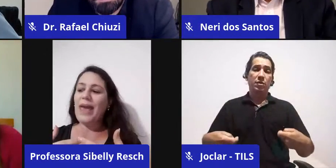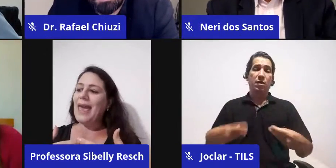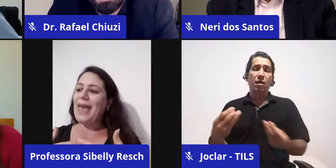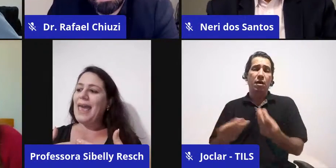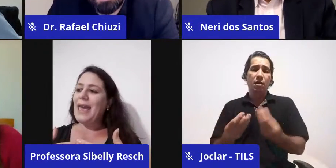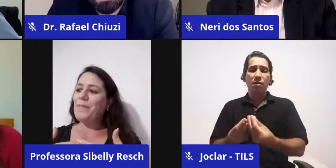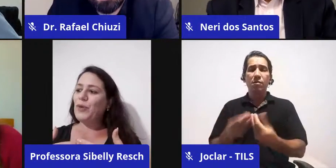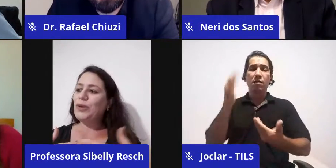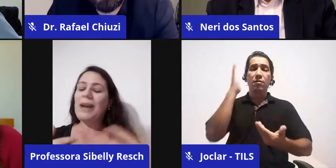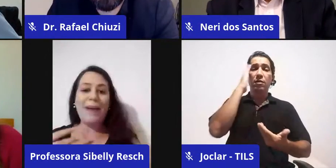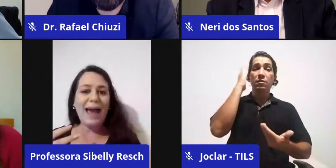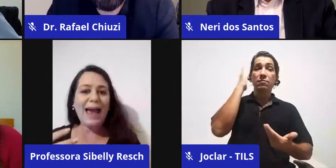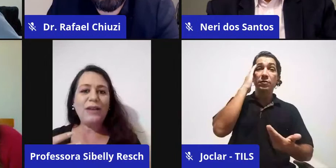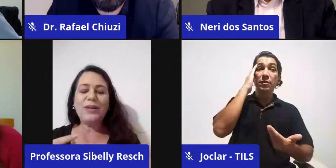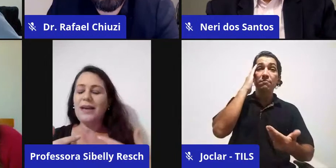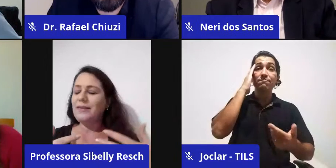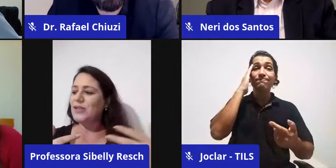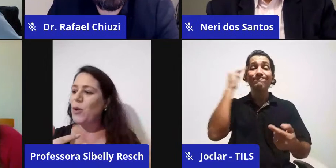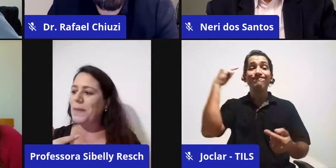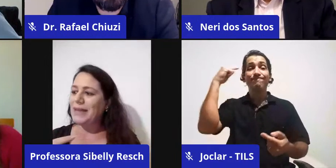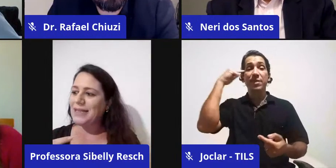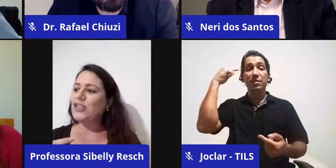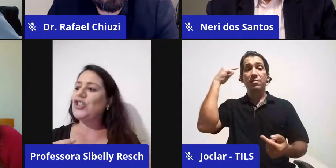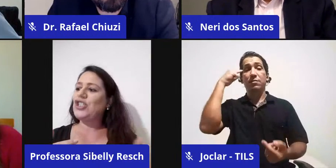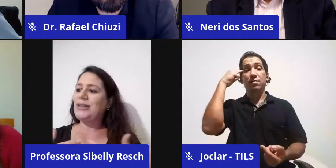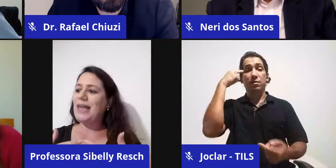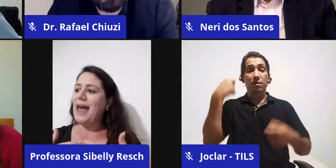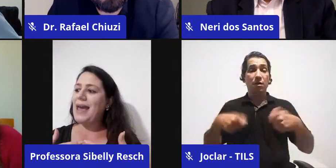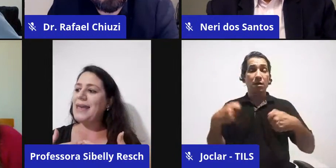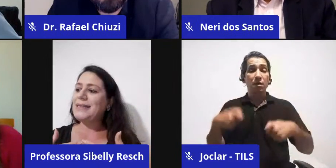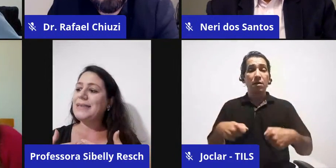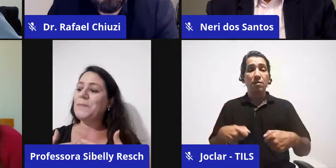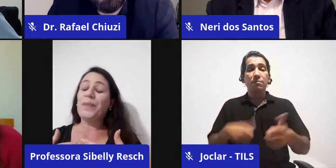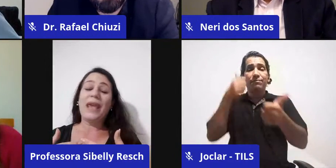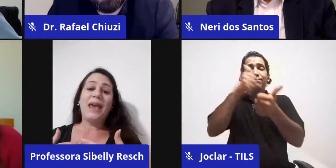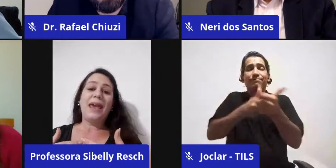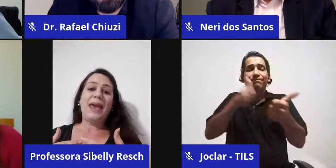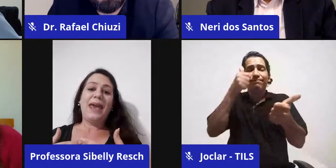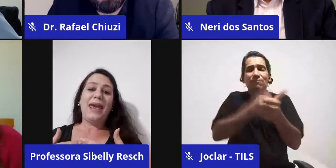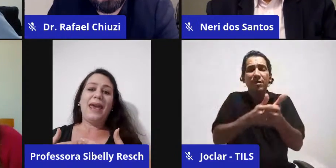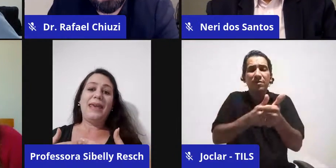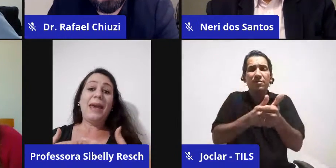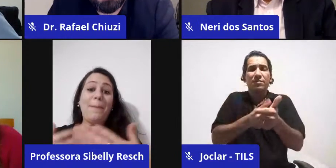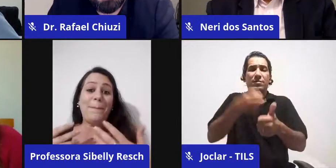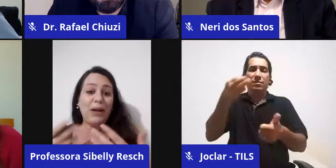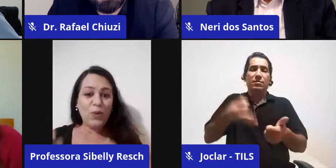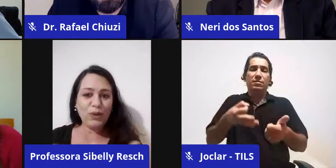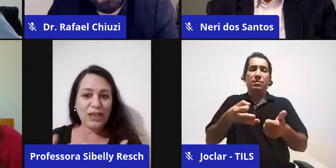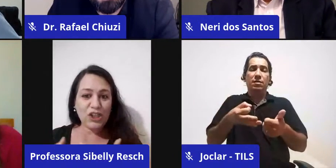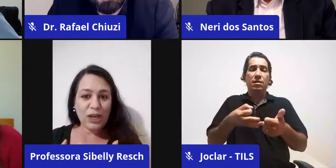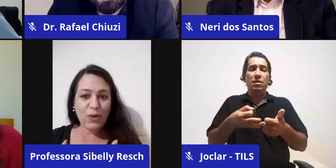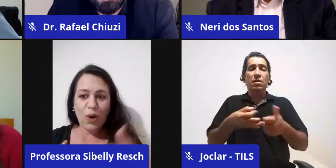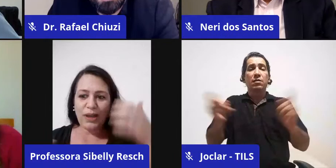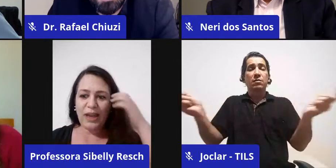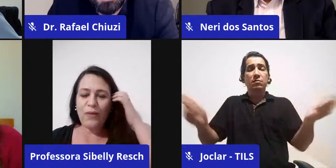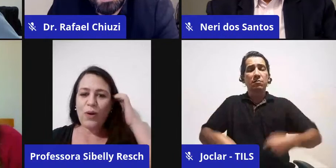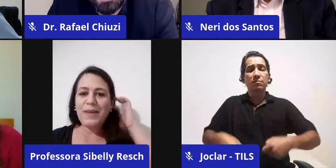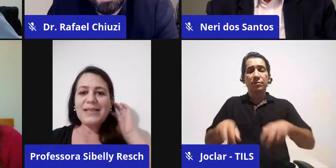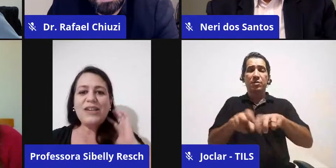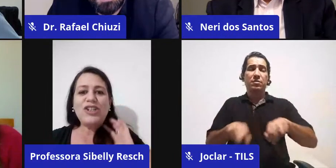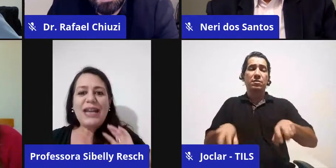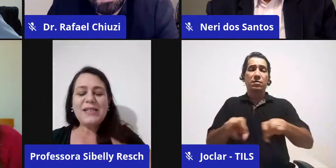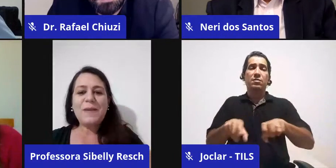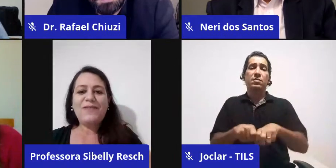questão do trabalho, das competências digitais. E a pergunta que chegou, né,